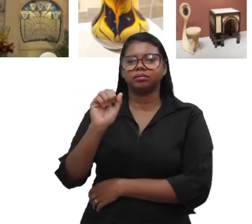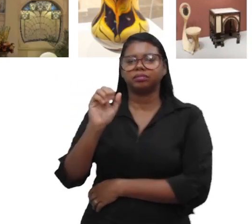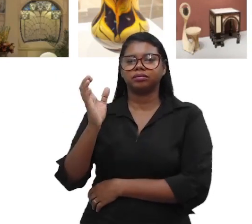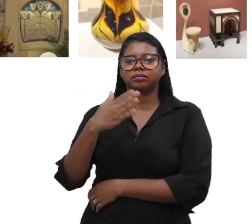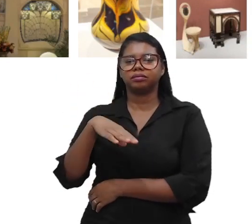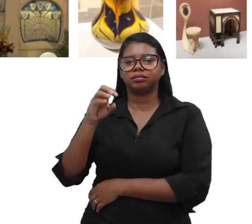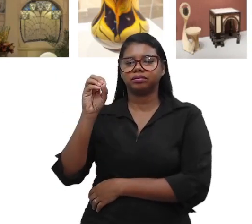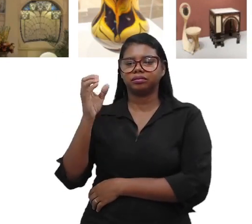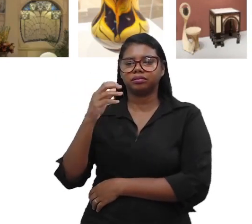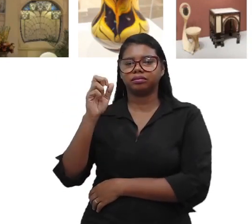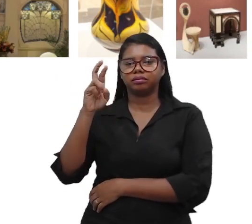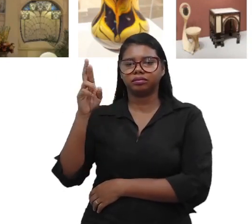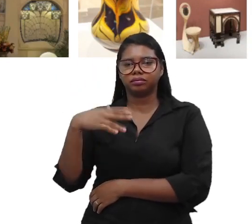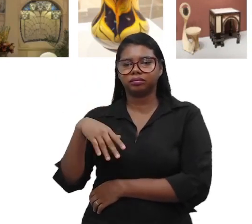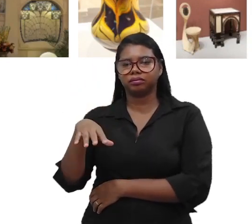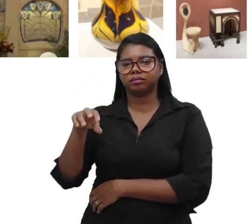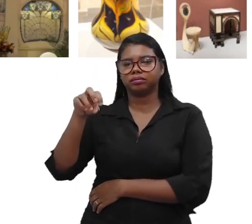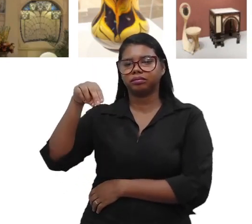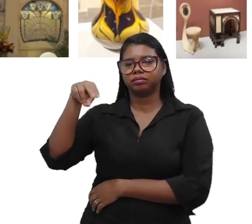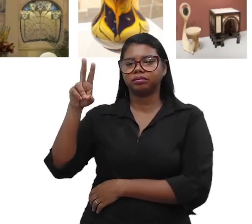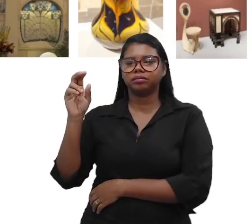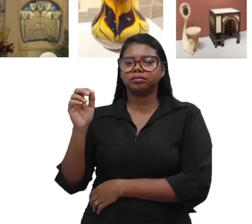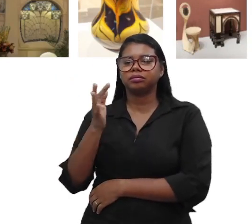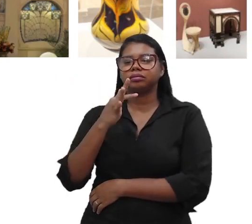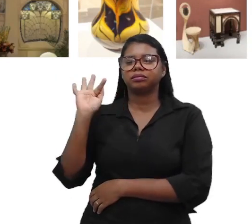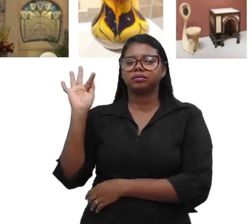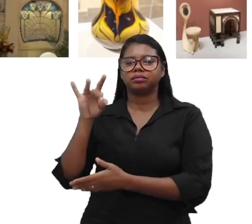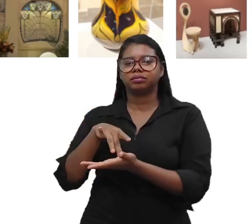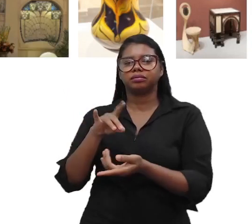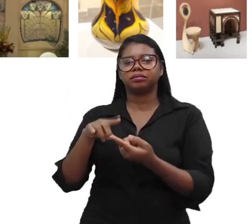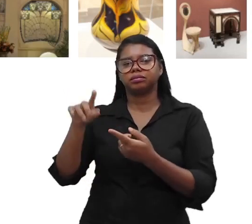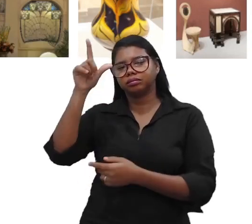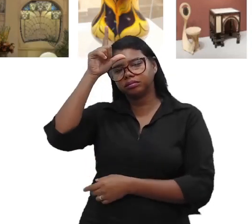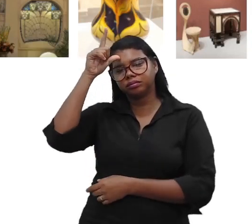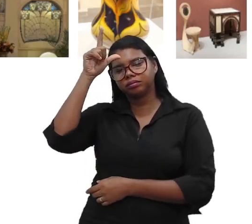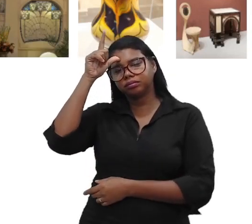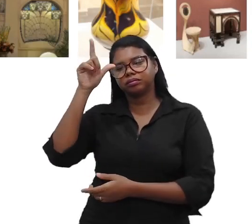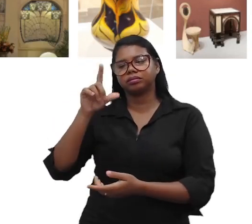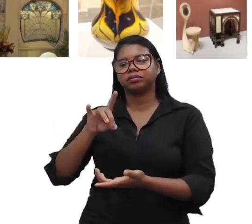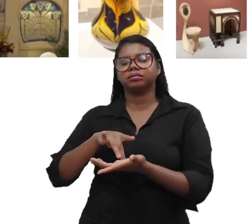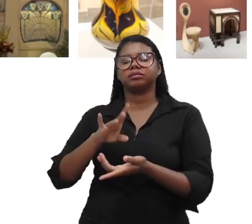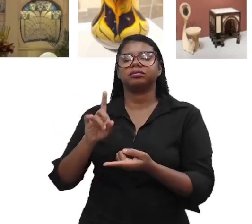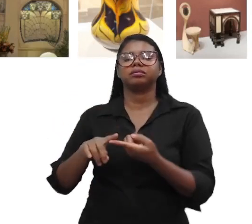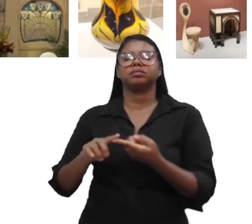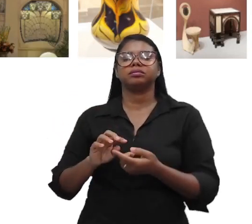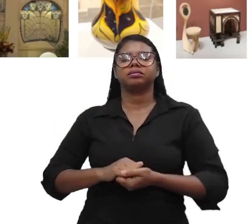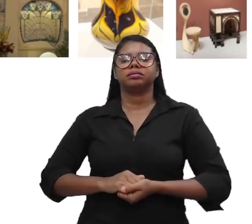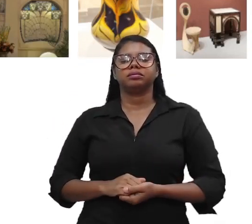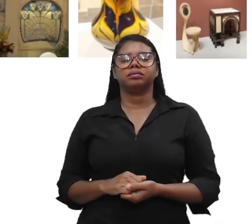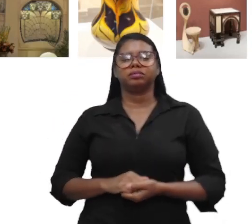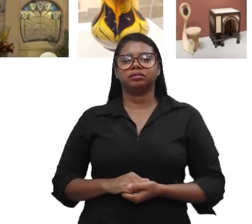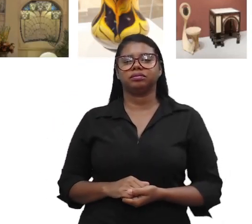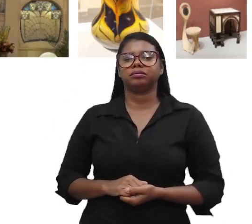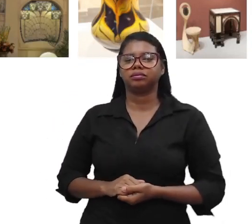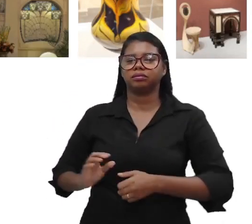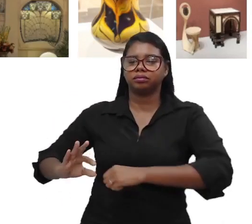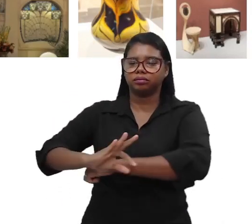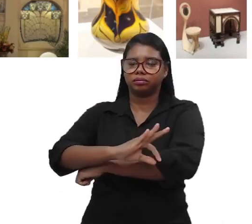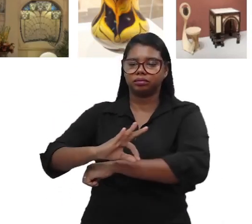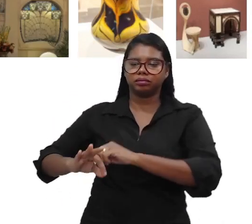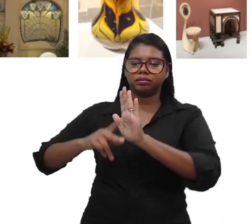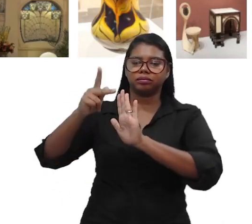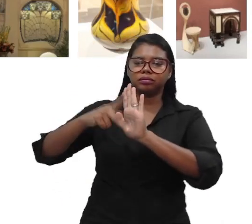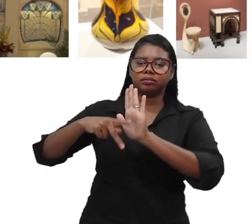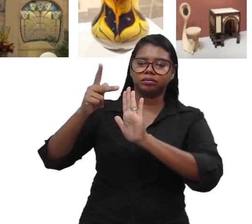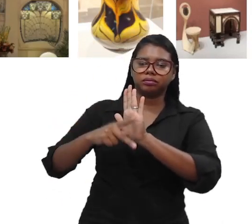em francês, né, também chamado de Jugendstil em alemão, né, onde os arquitetos, os projetistas,